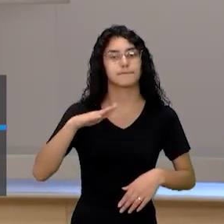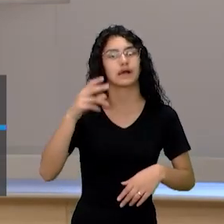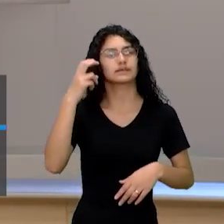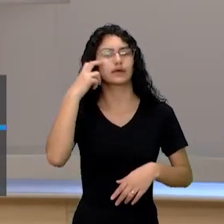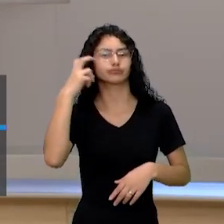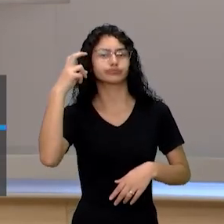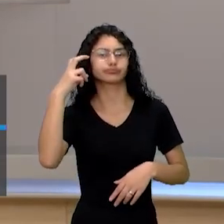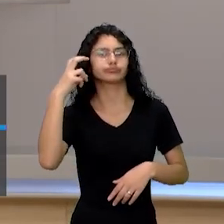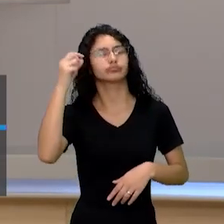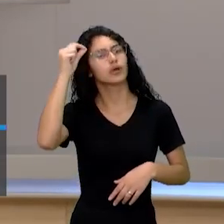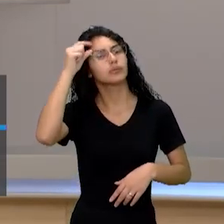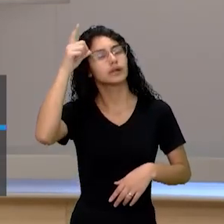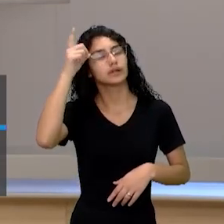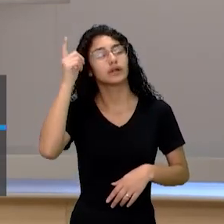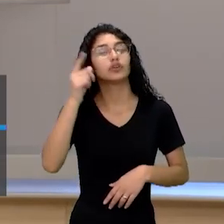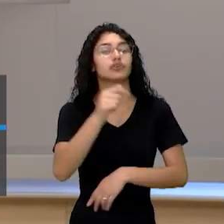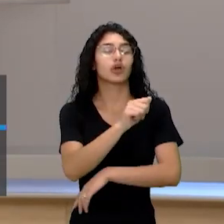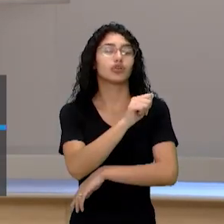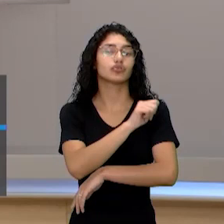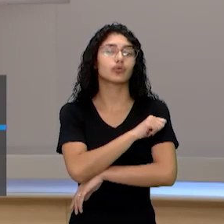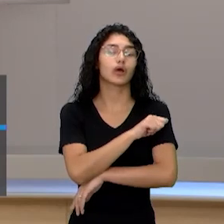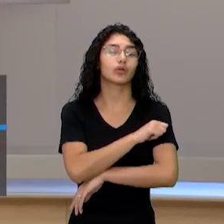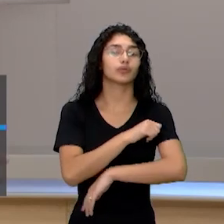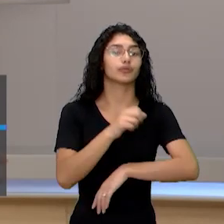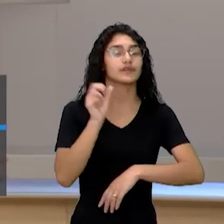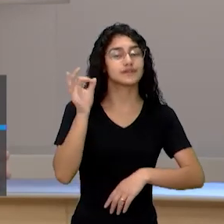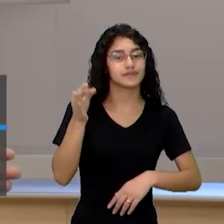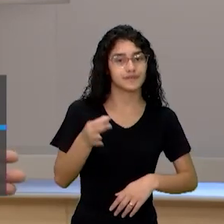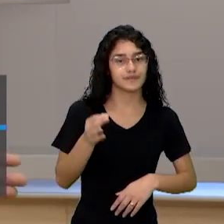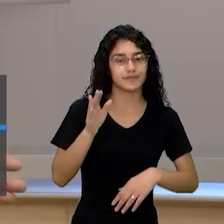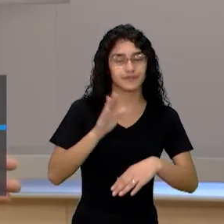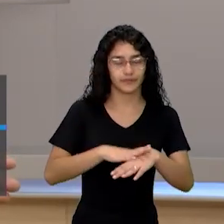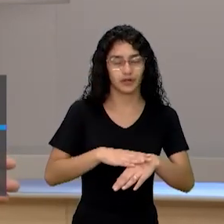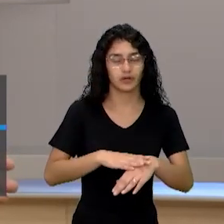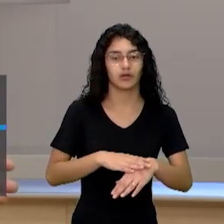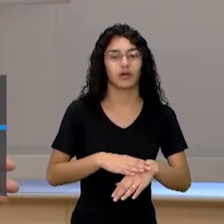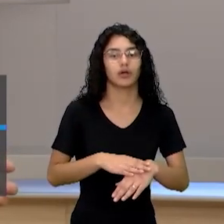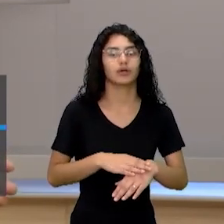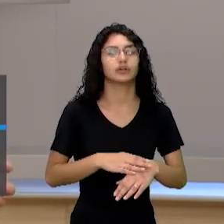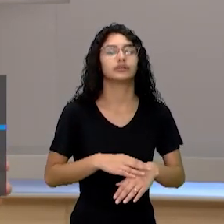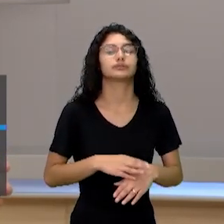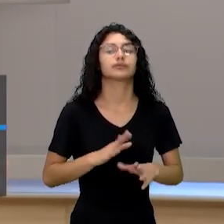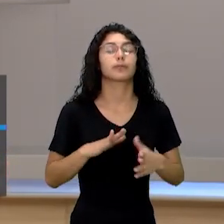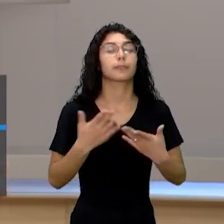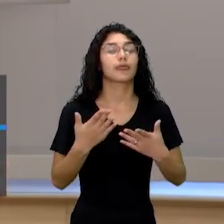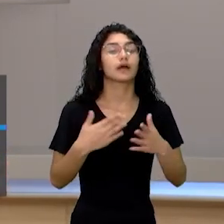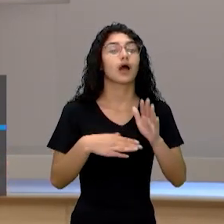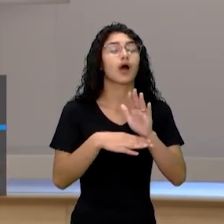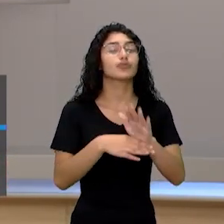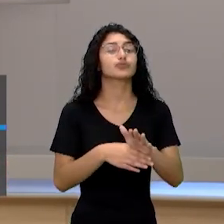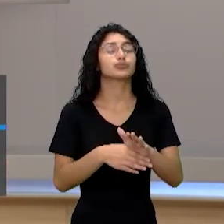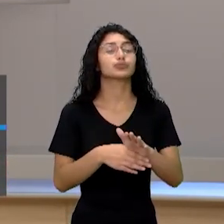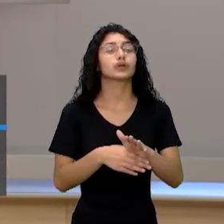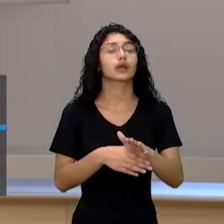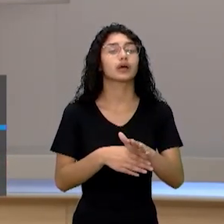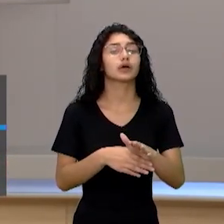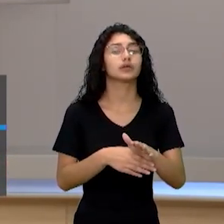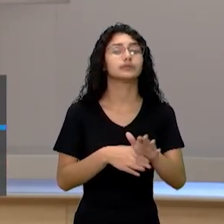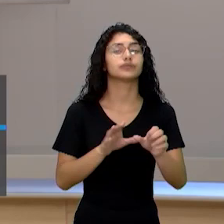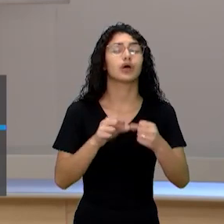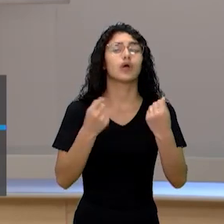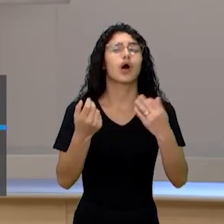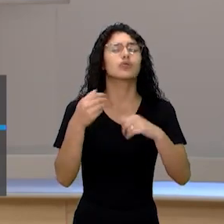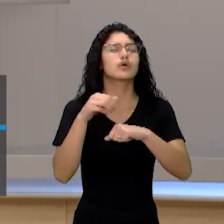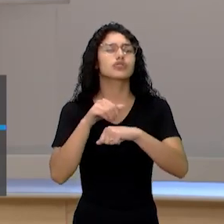ou mais ocupado ele vai ficar. Para a estratégia pedagógica em sala de recursos para os estudantes com altas habilidades de superdotação, qual é a